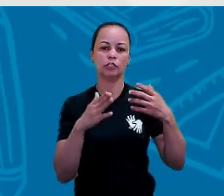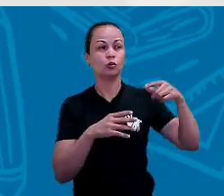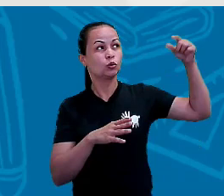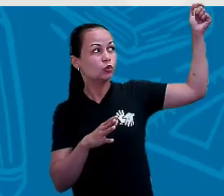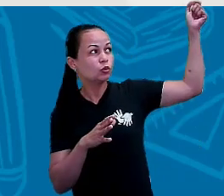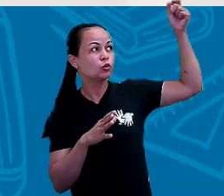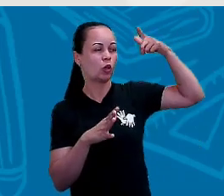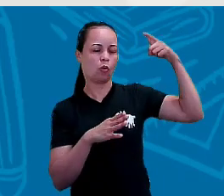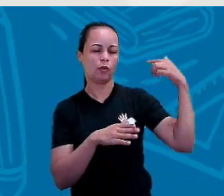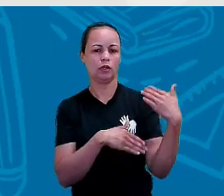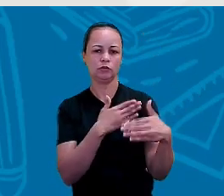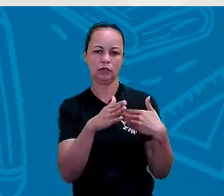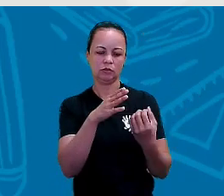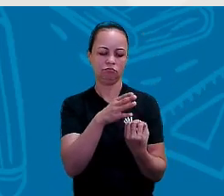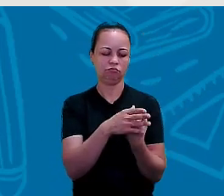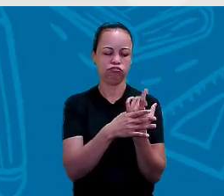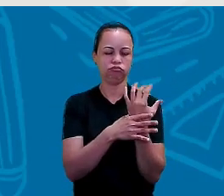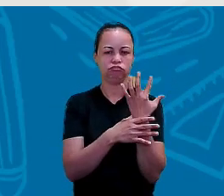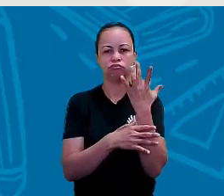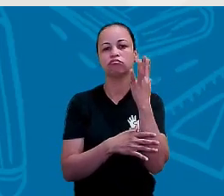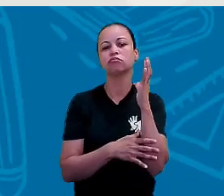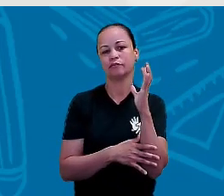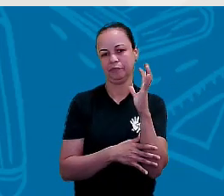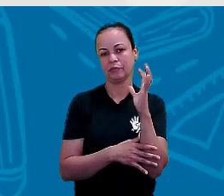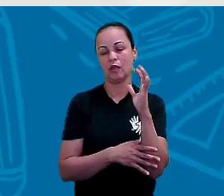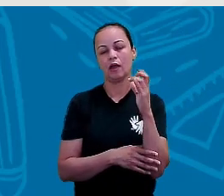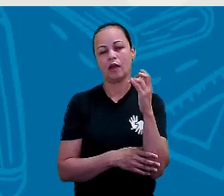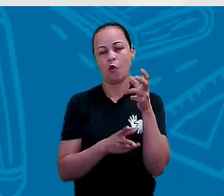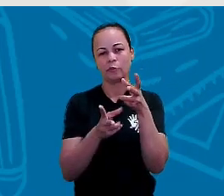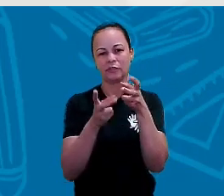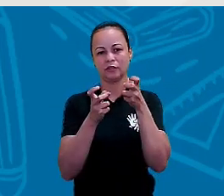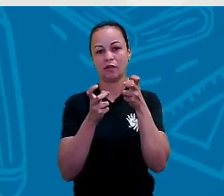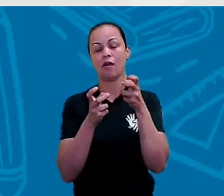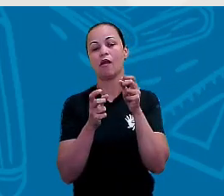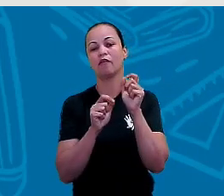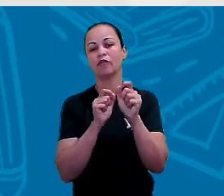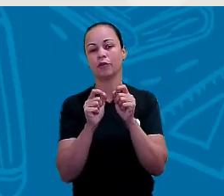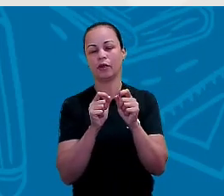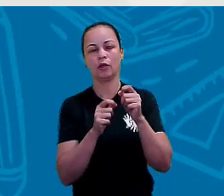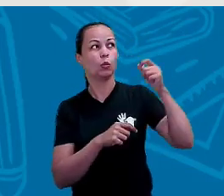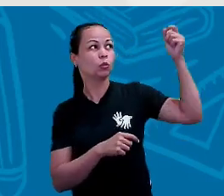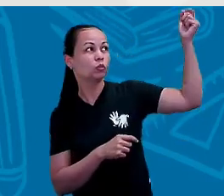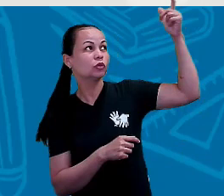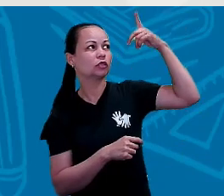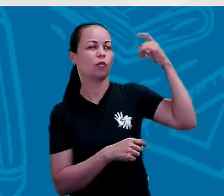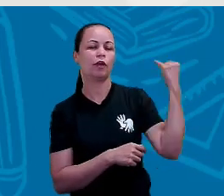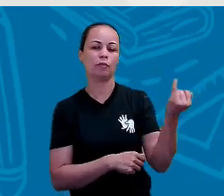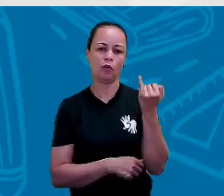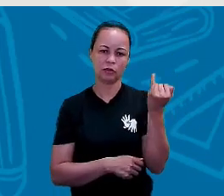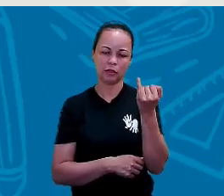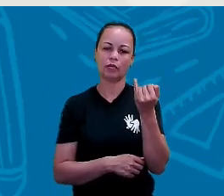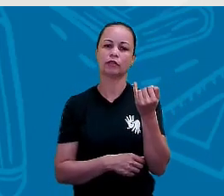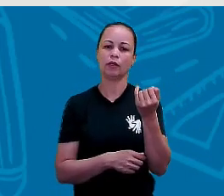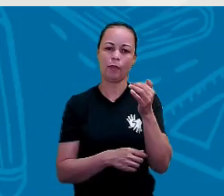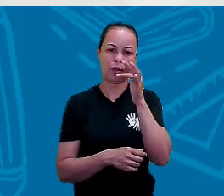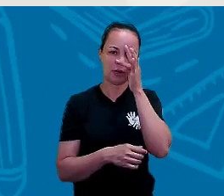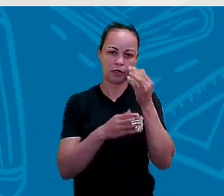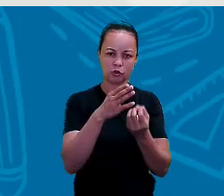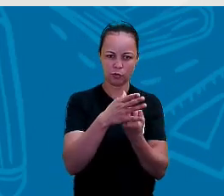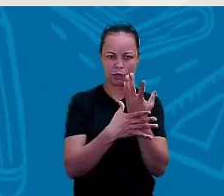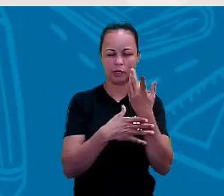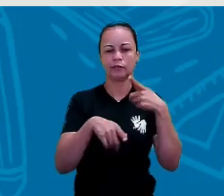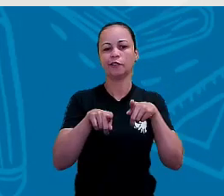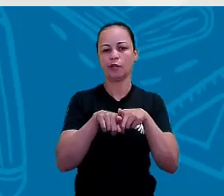certo? Portanto, observem que o sol ele é fundamental tanto para as plantas quanto para os